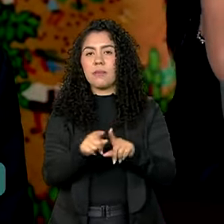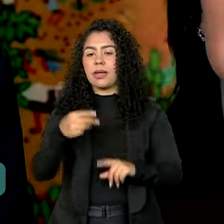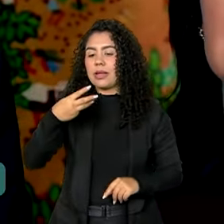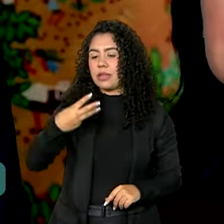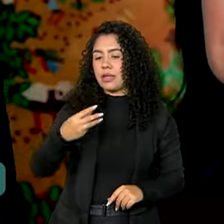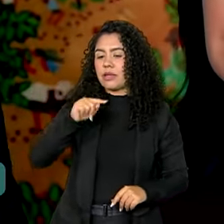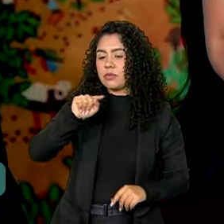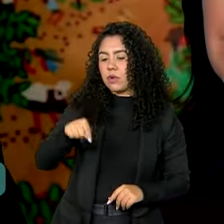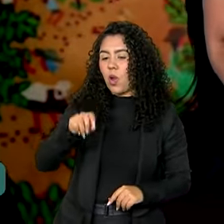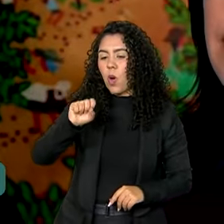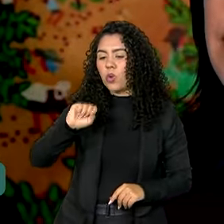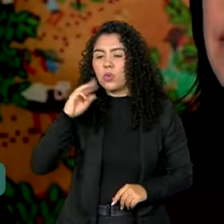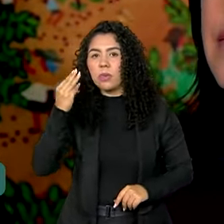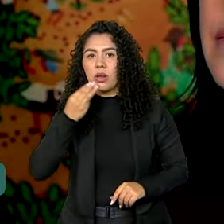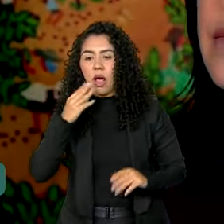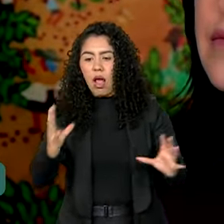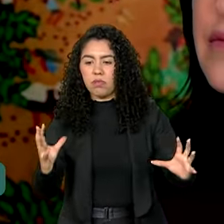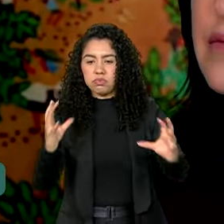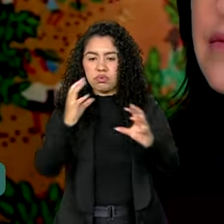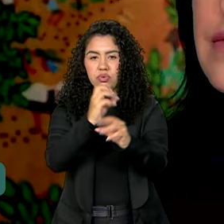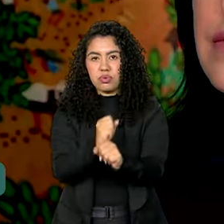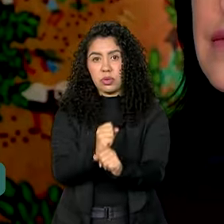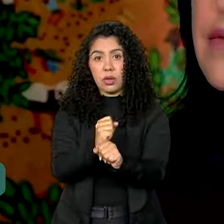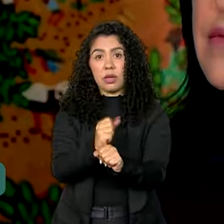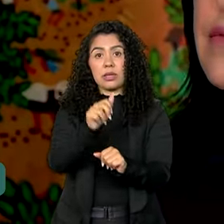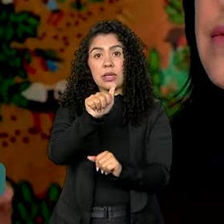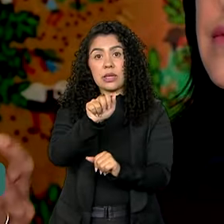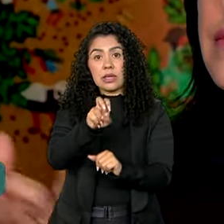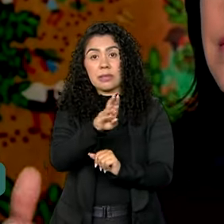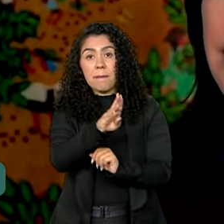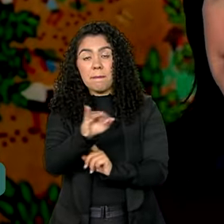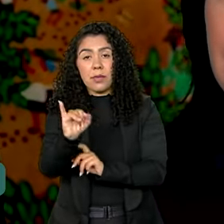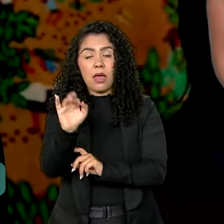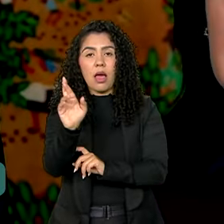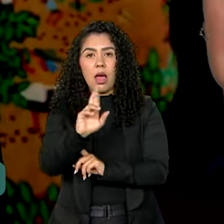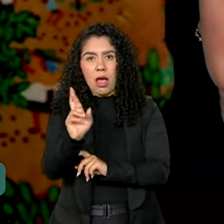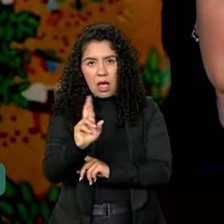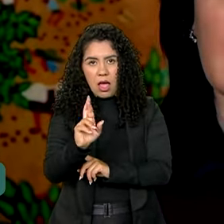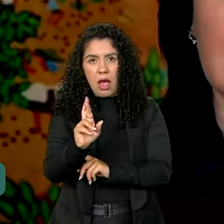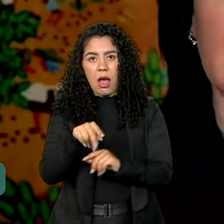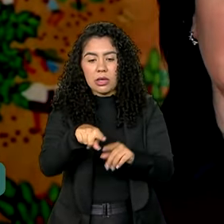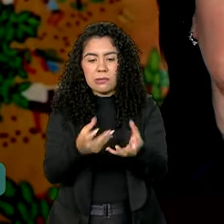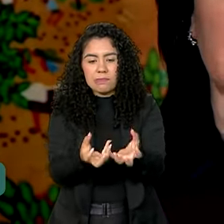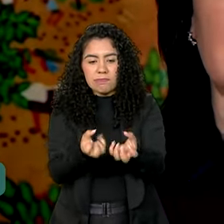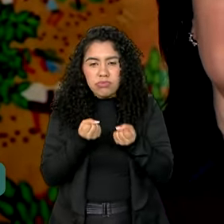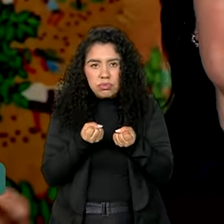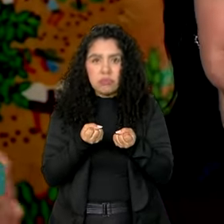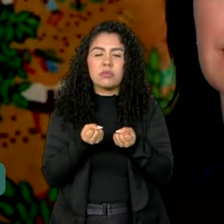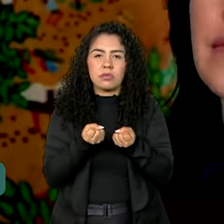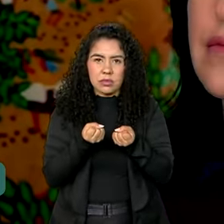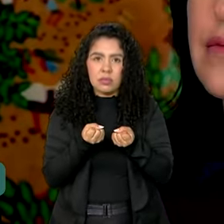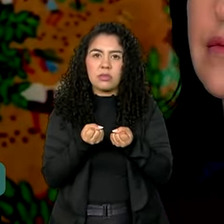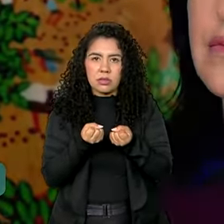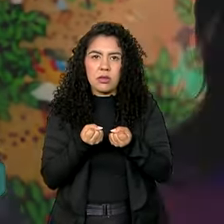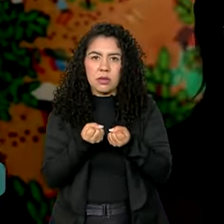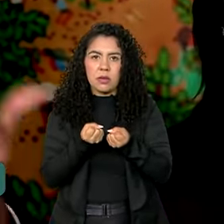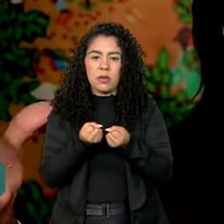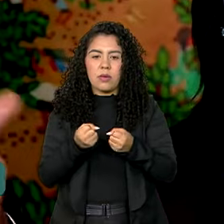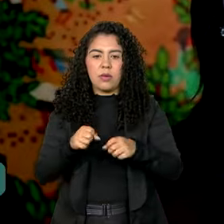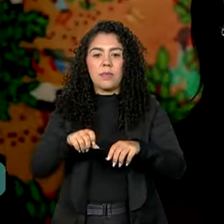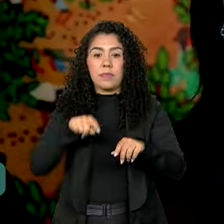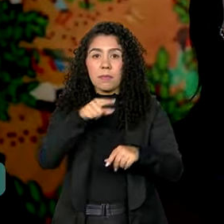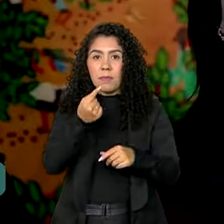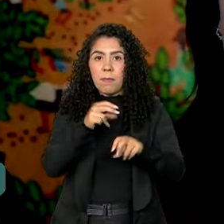15 bilhões eh de contingenciamento em virtude da da receita